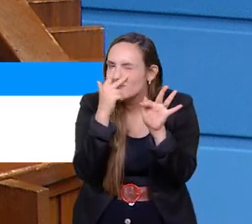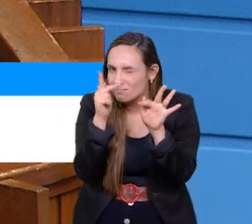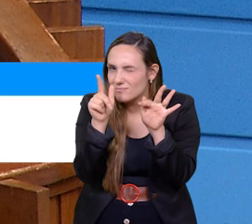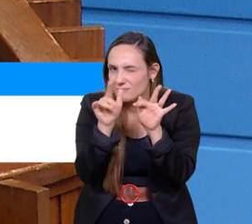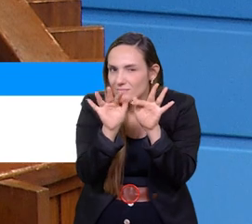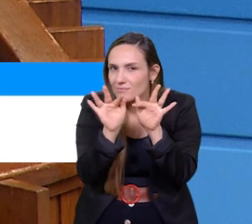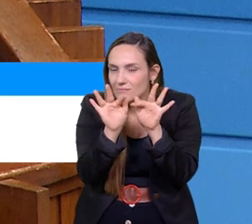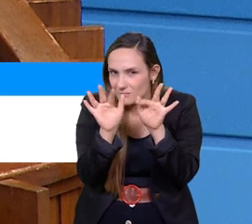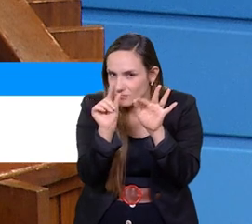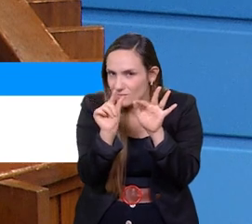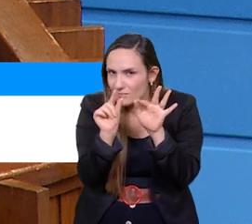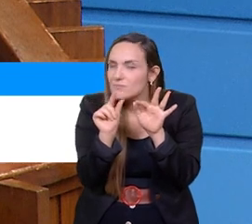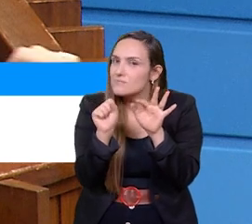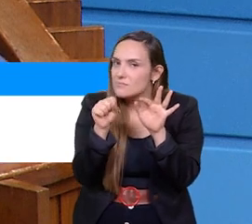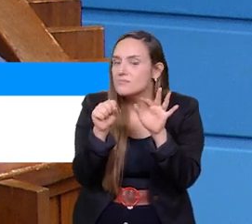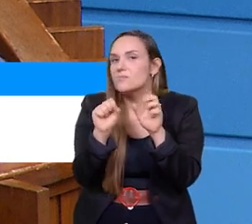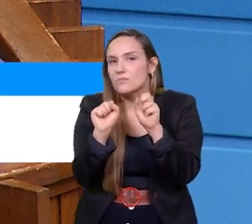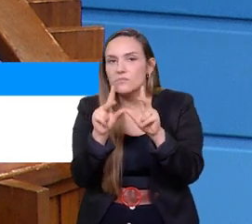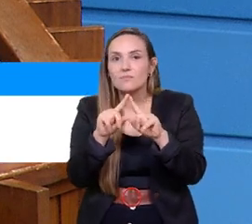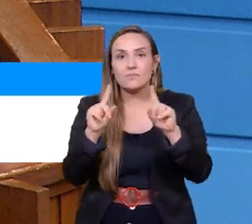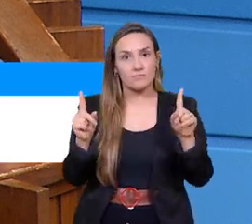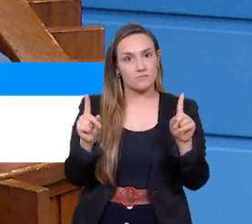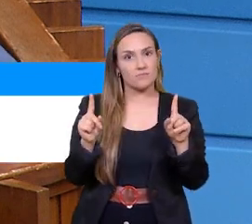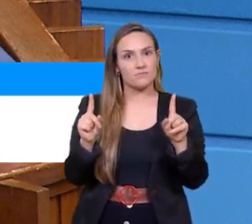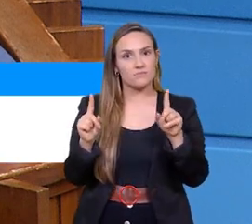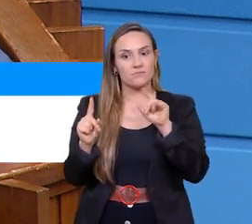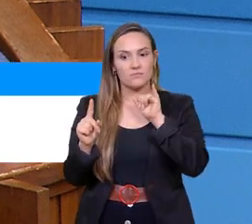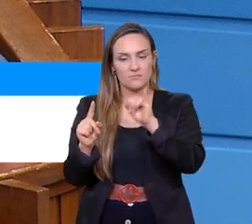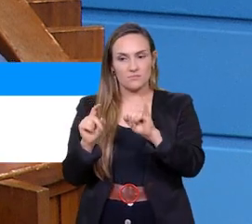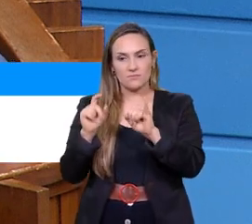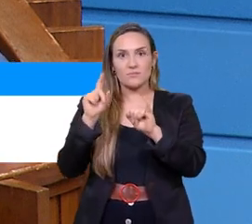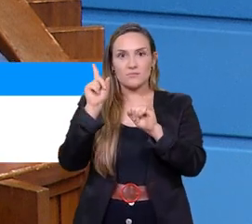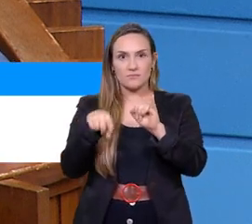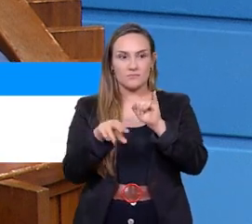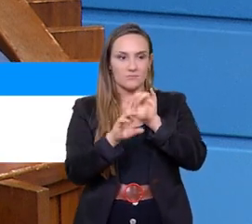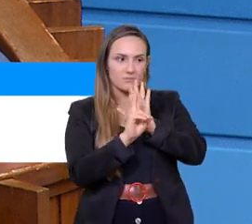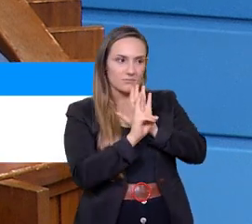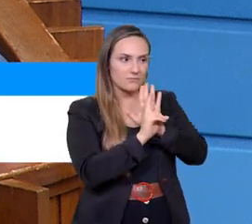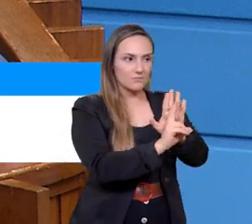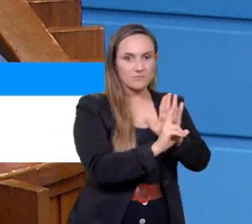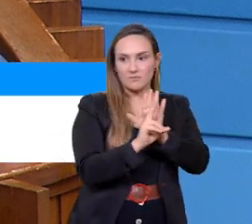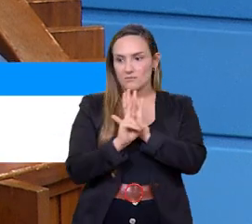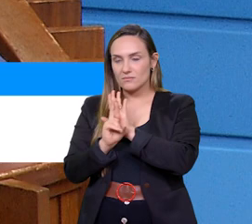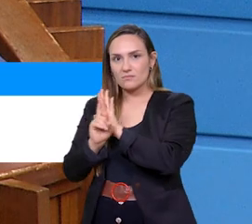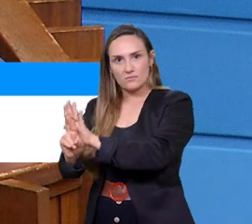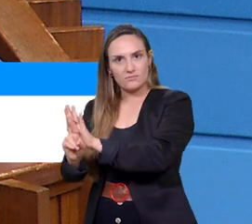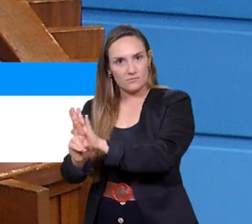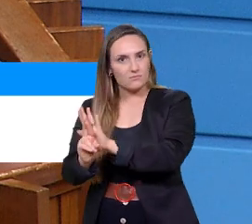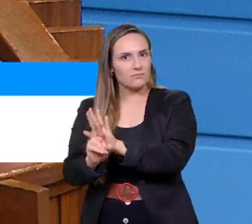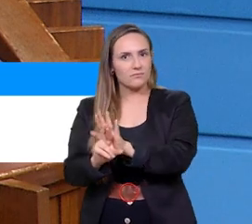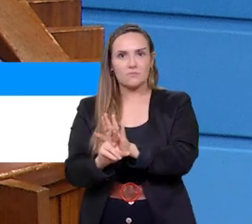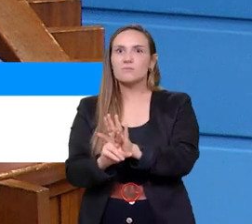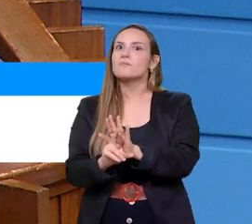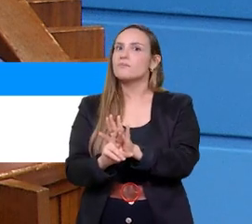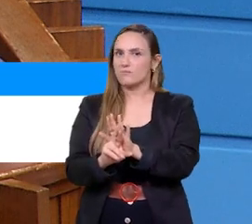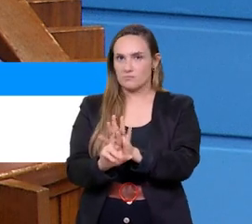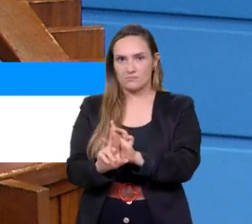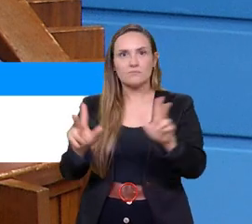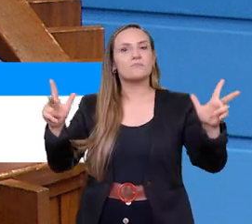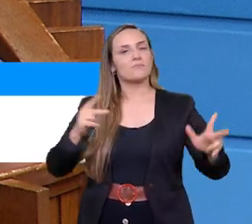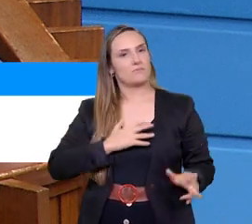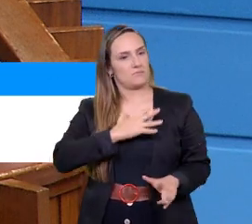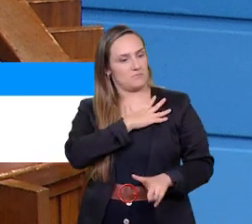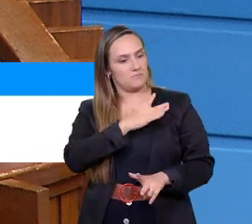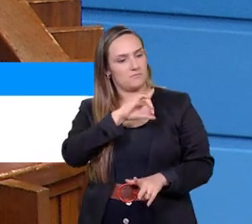parece que é pequena mas na verdade em termos de representatividade ela é gigante Corona